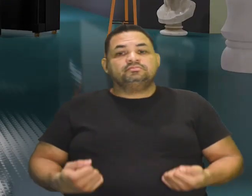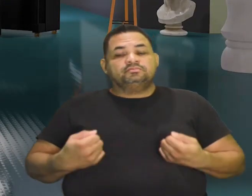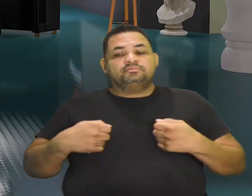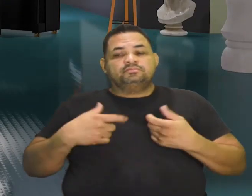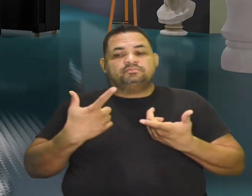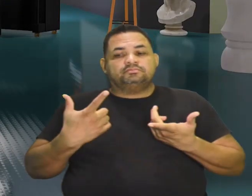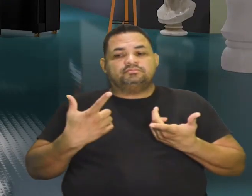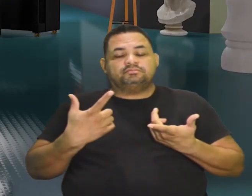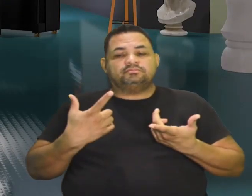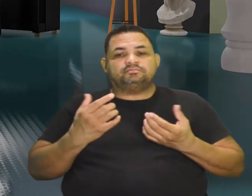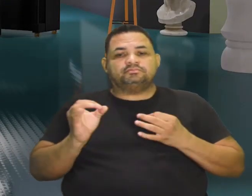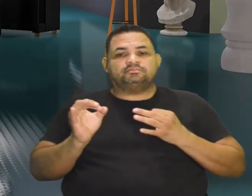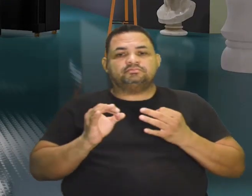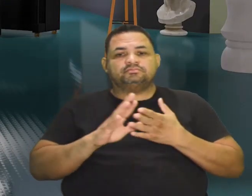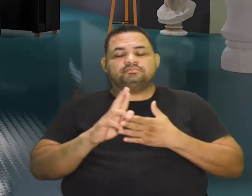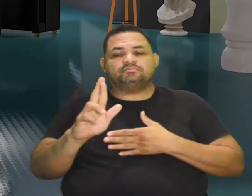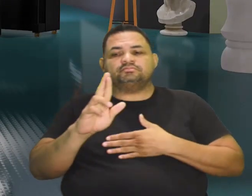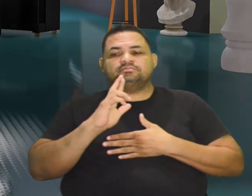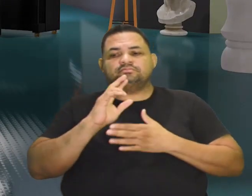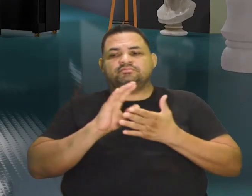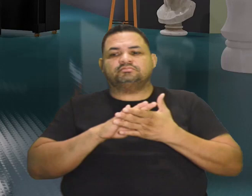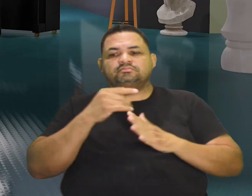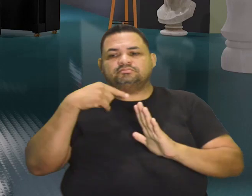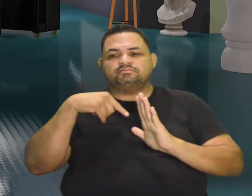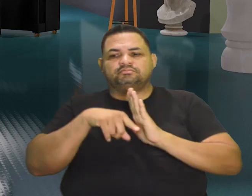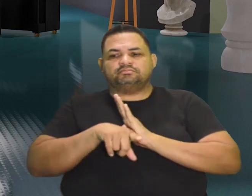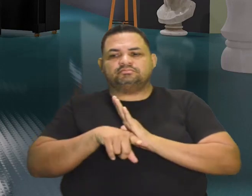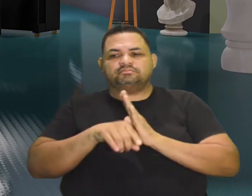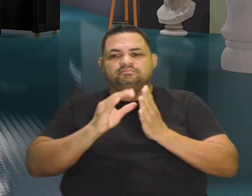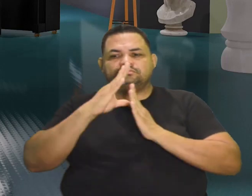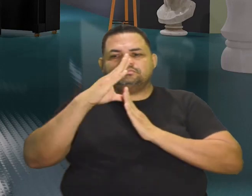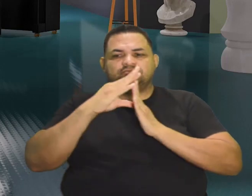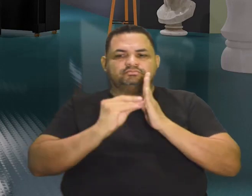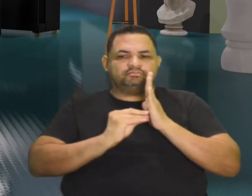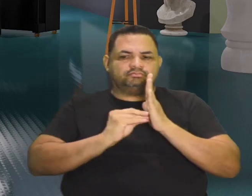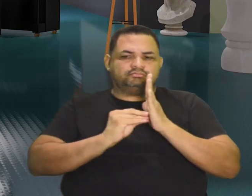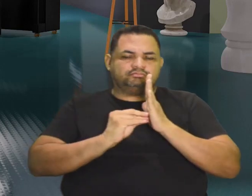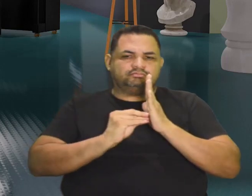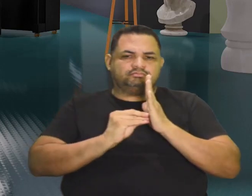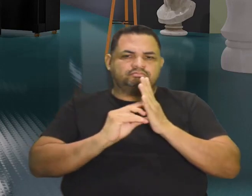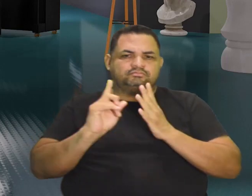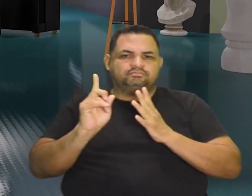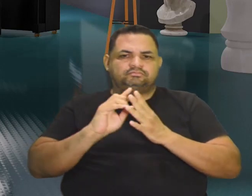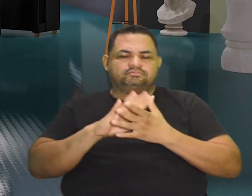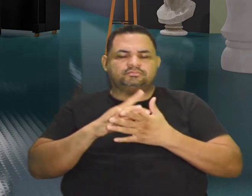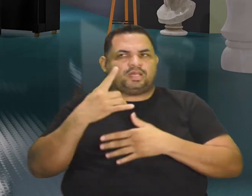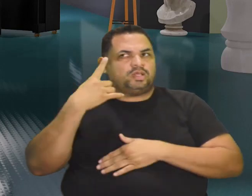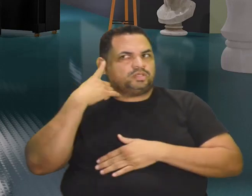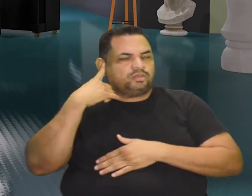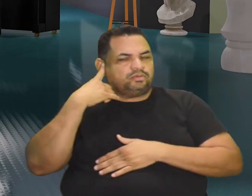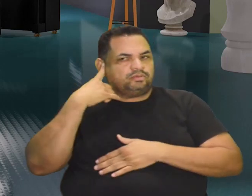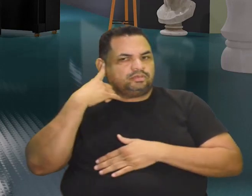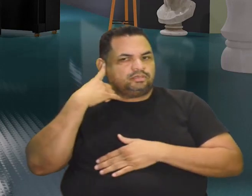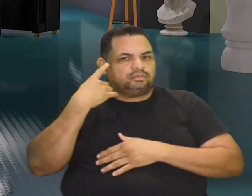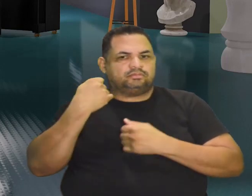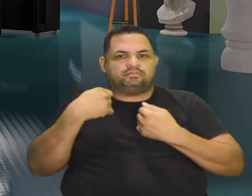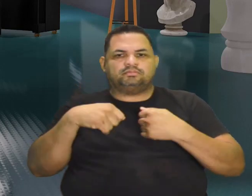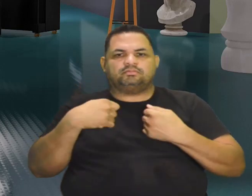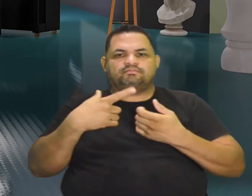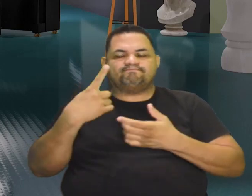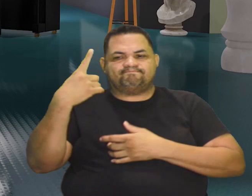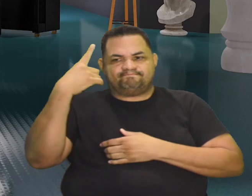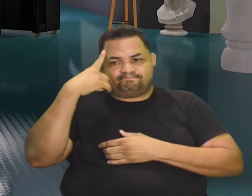aí respondendo questões em relação ao conteúdo. Não é só ouvir. Precisa também